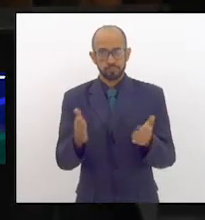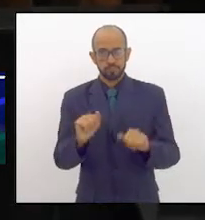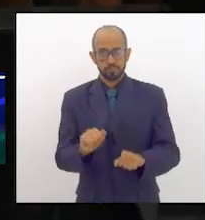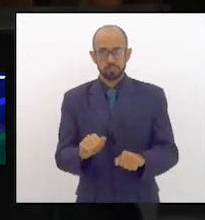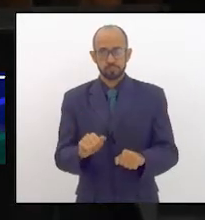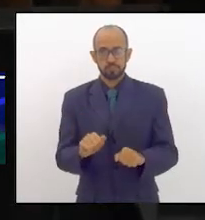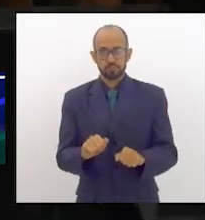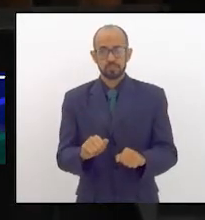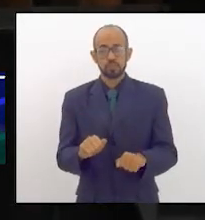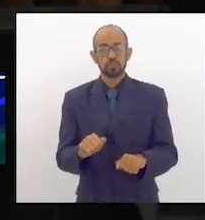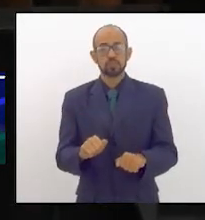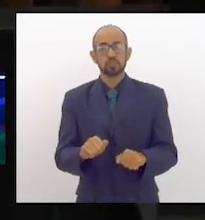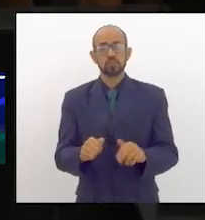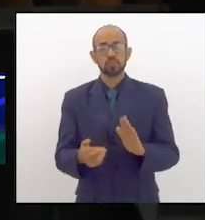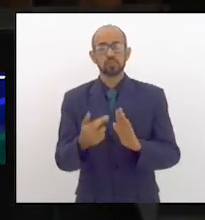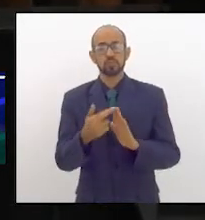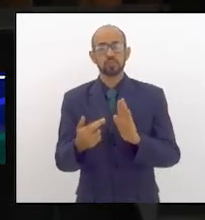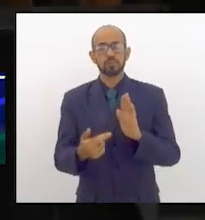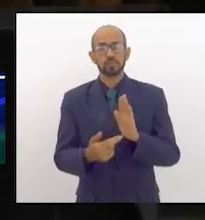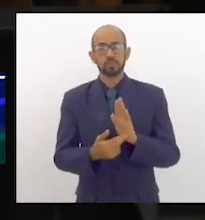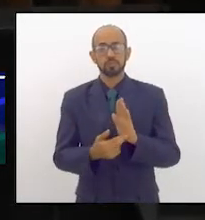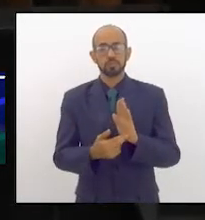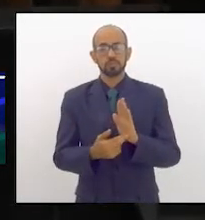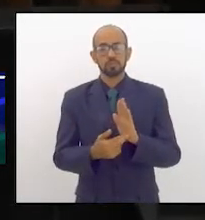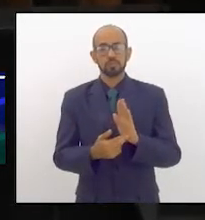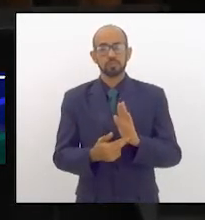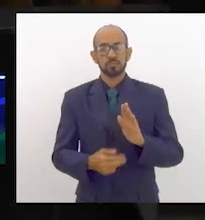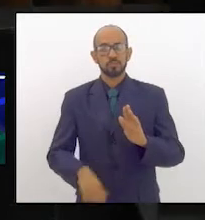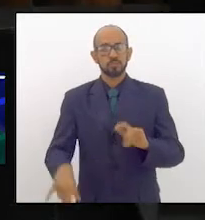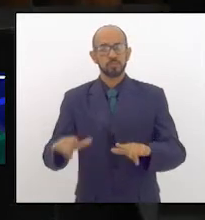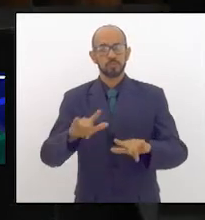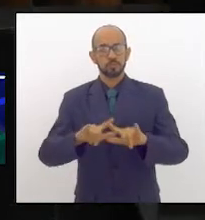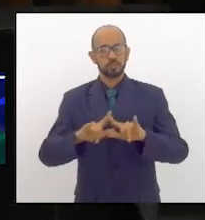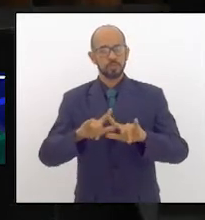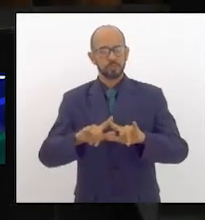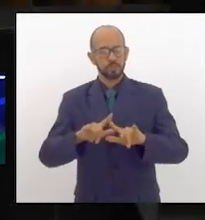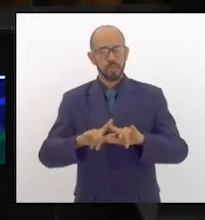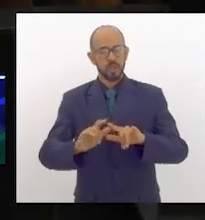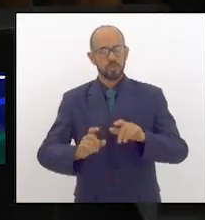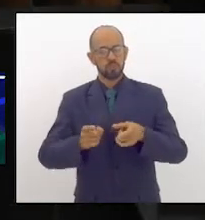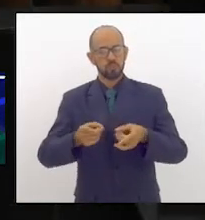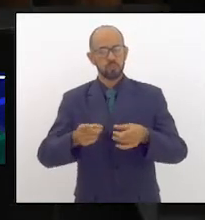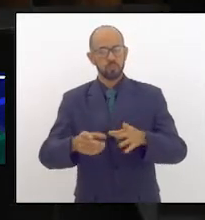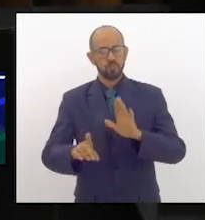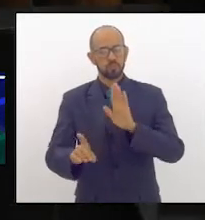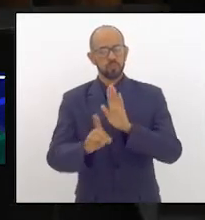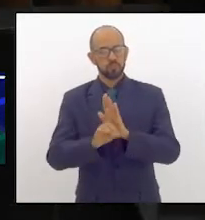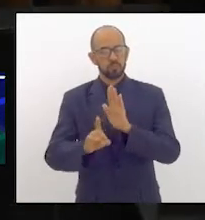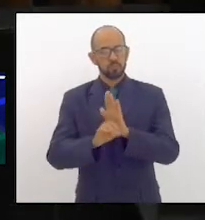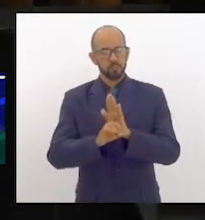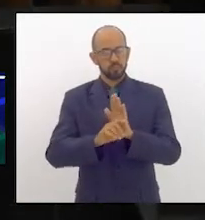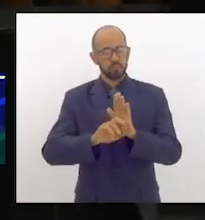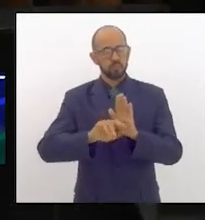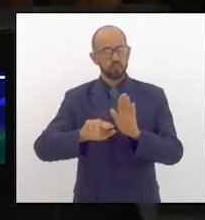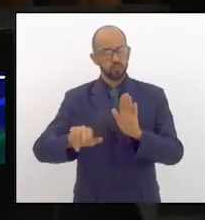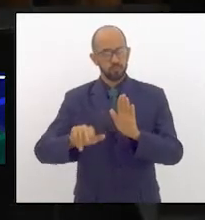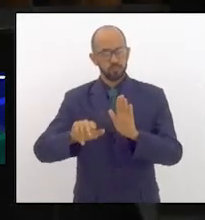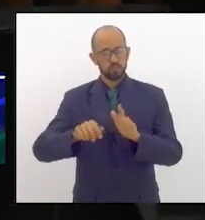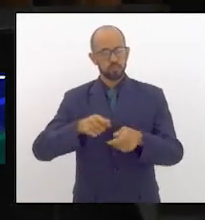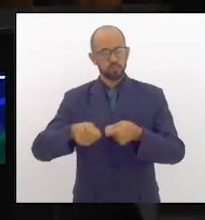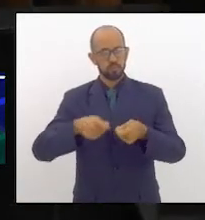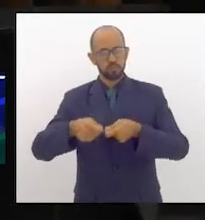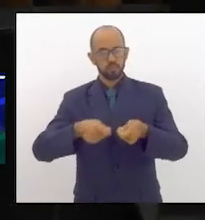dos ditames de mandos de narcotraficantes milicianos é de seta que fazem um